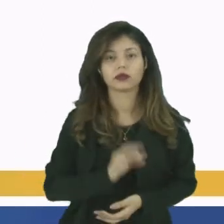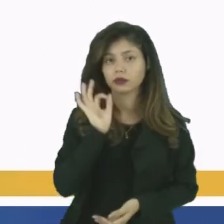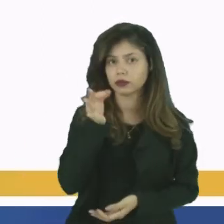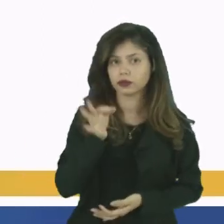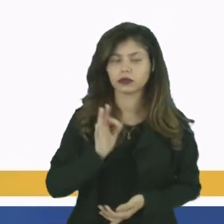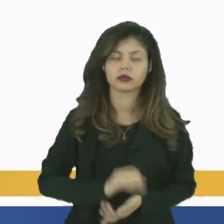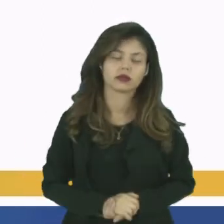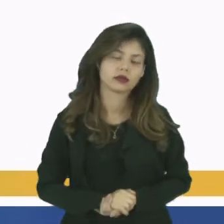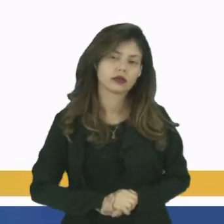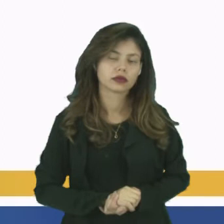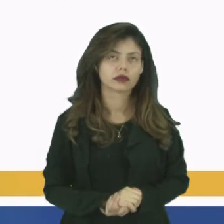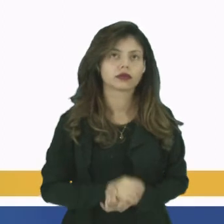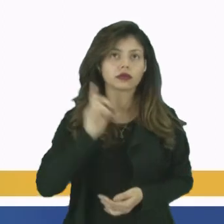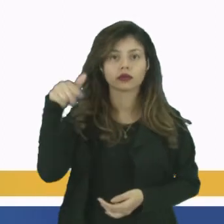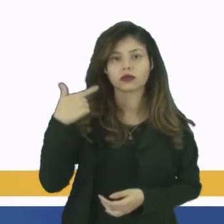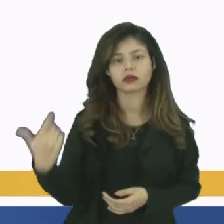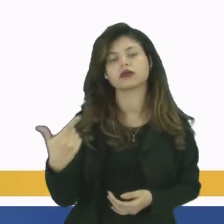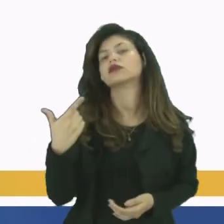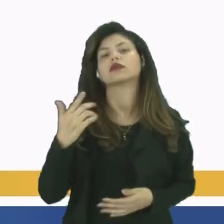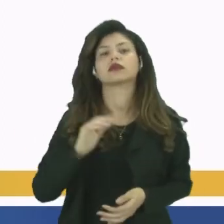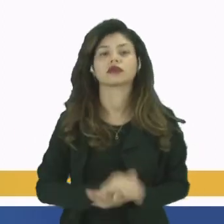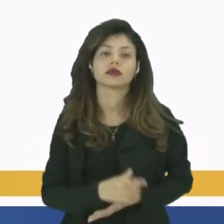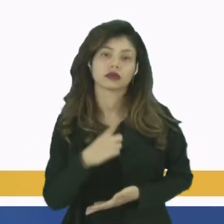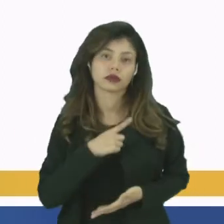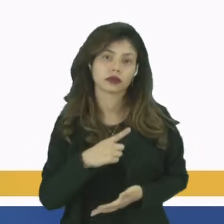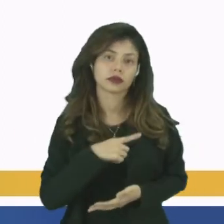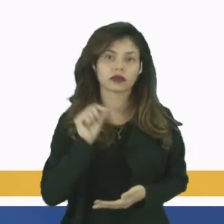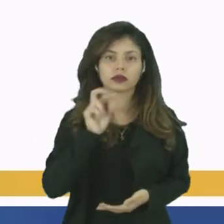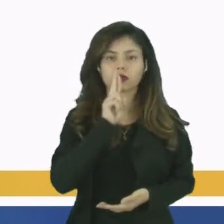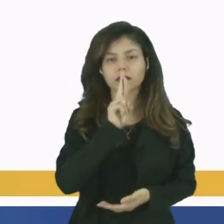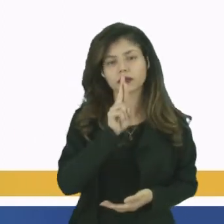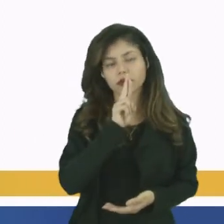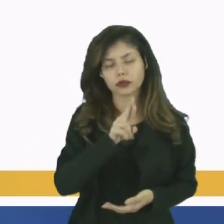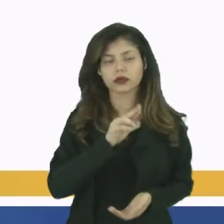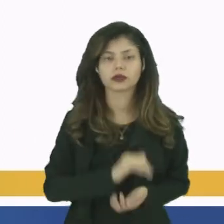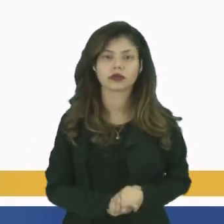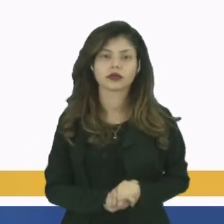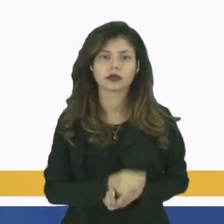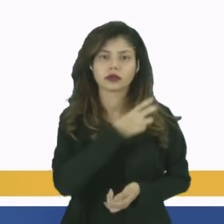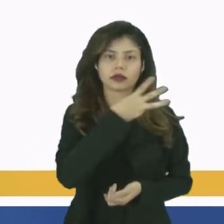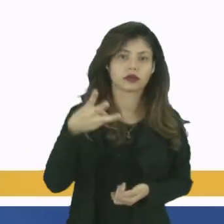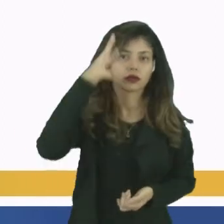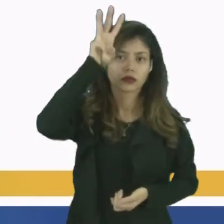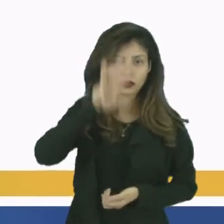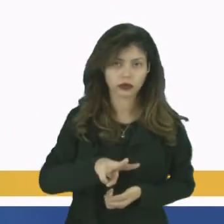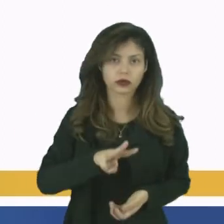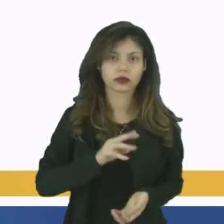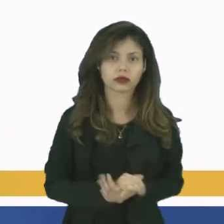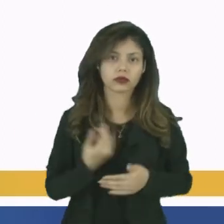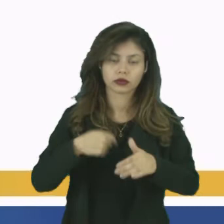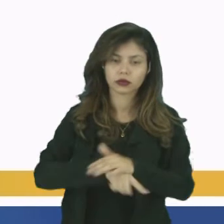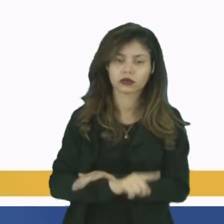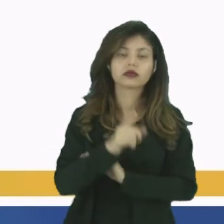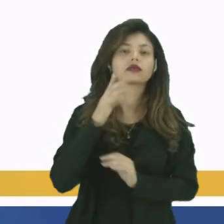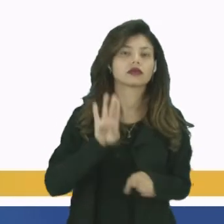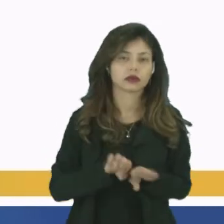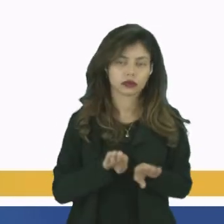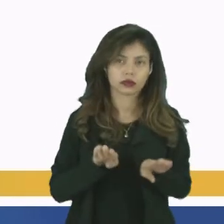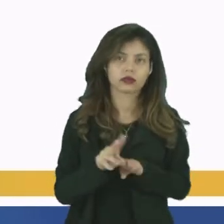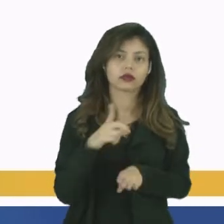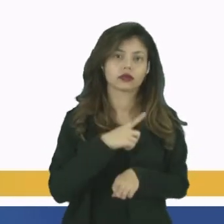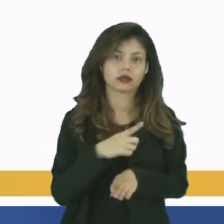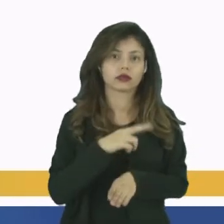certo? O próximo passo, você terá que resolver essas matrizes que estão dentro dessa